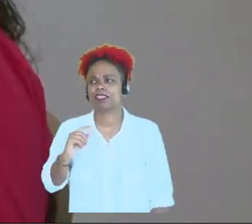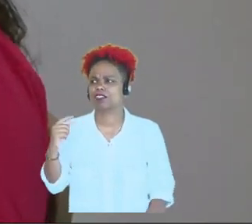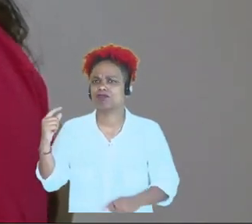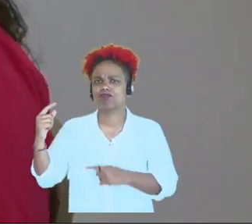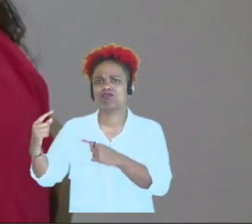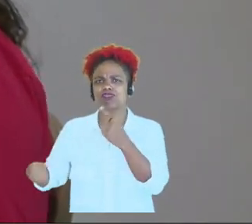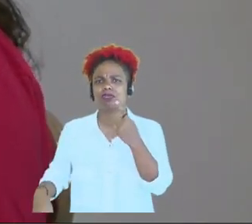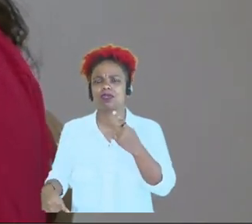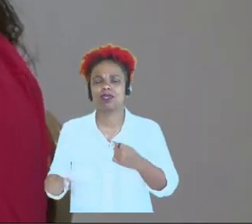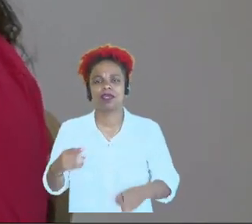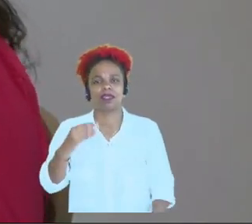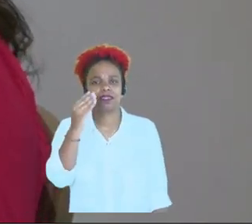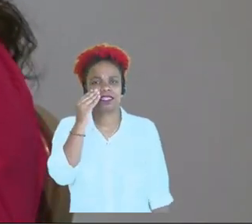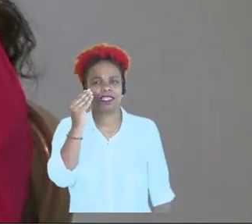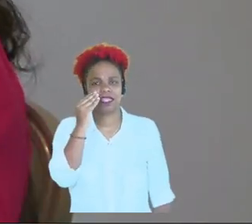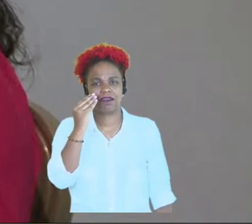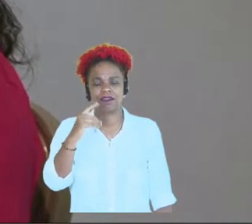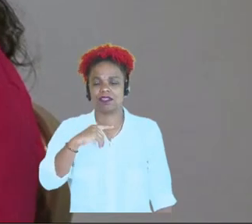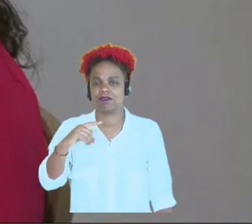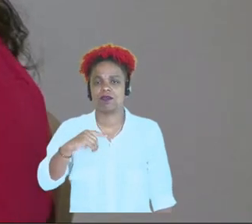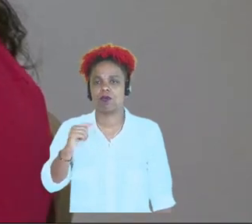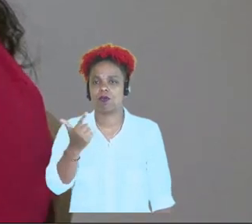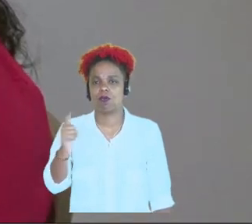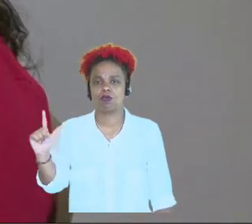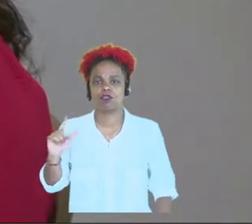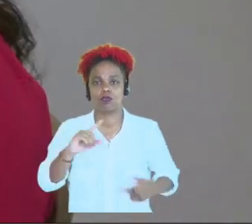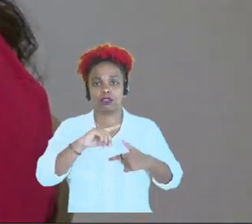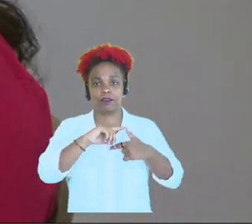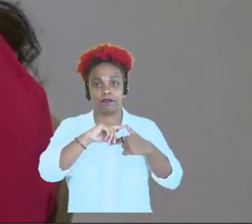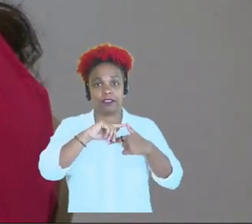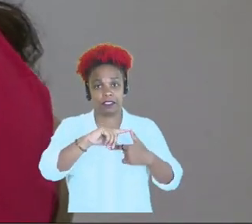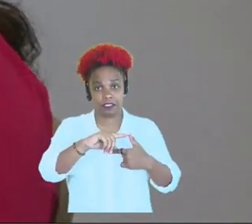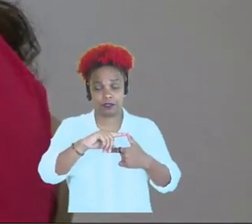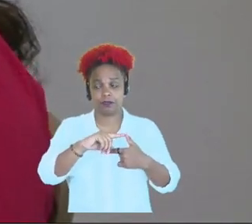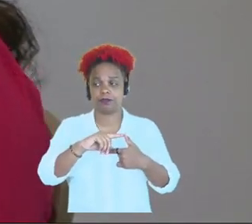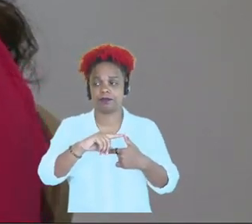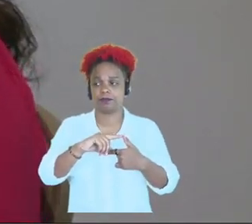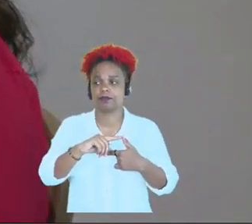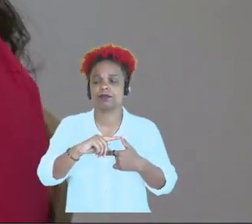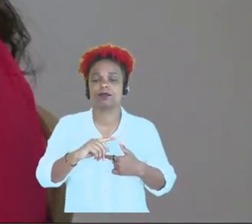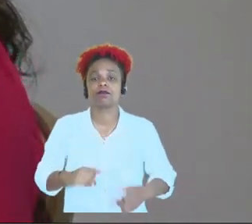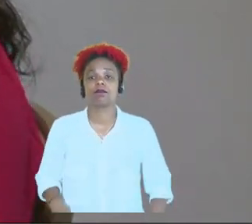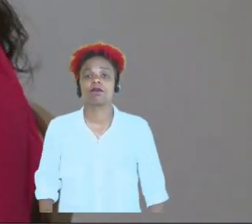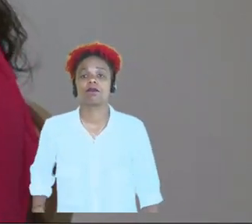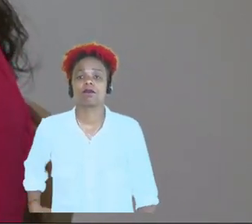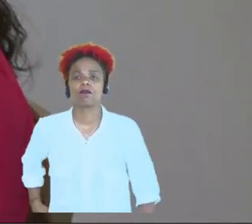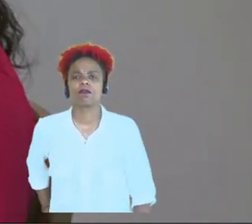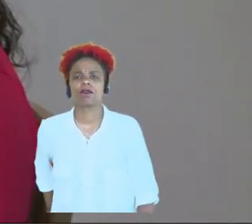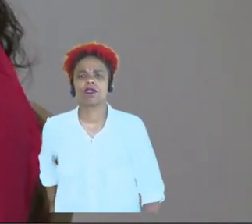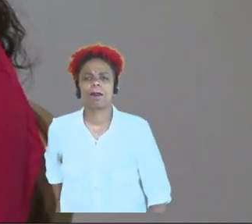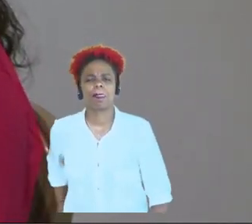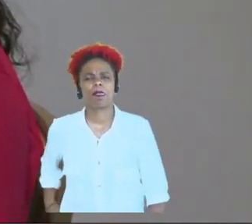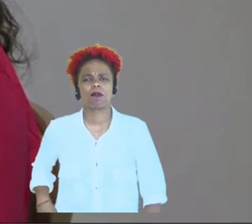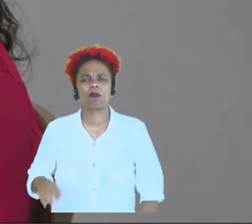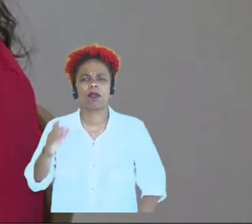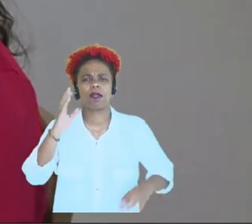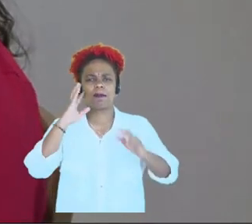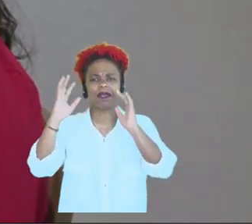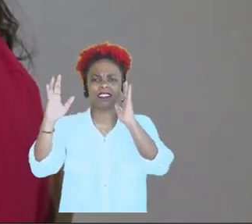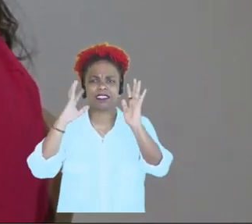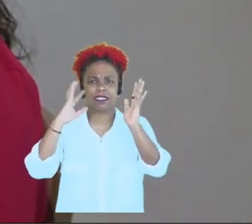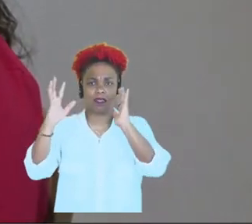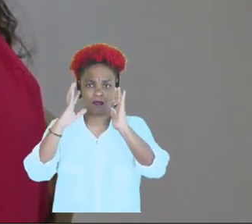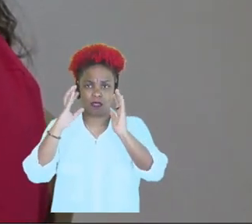eles tentavam se diferenciar de um outro conservadorismo. Né? E eu fico pensando quanto que a gente não está olhando para